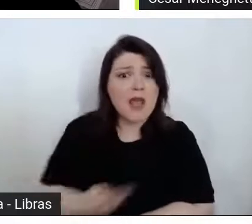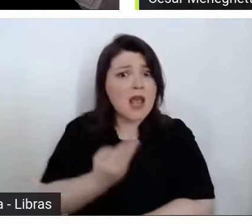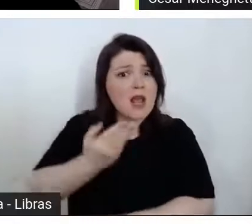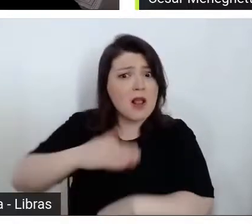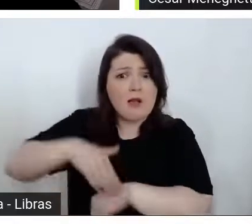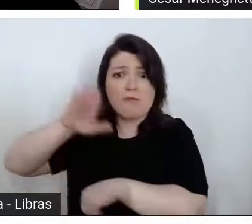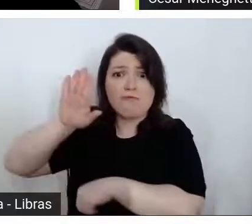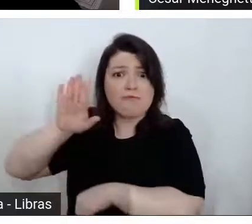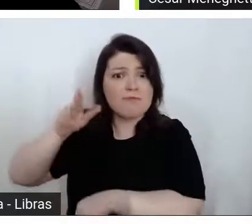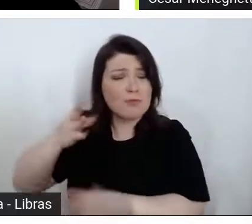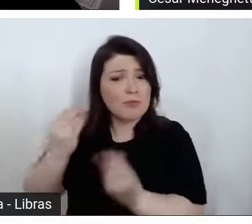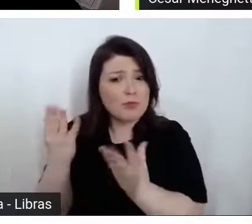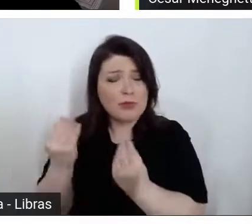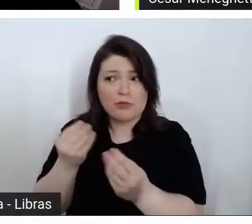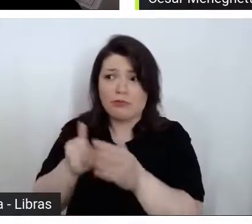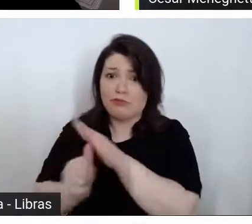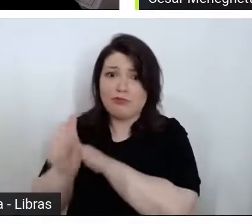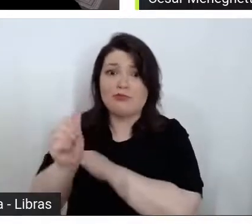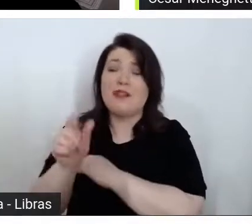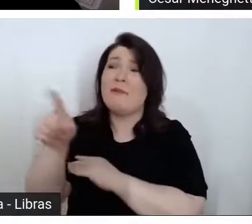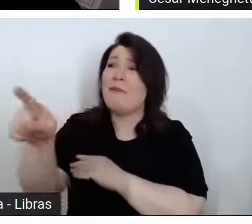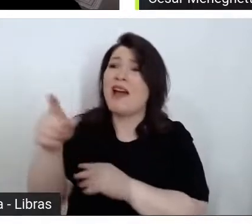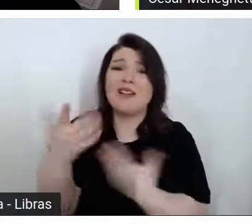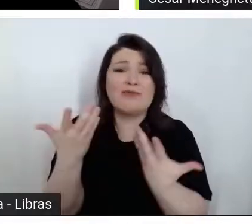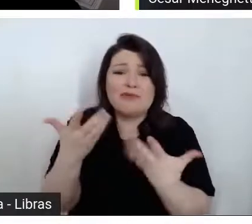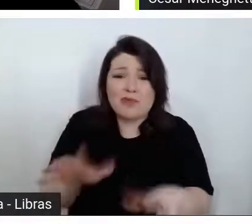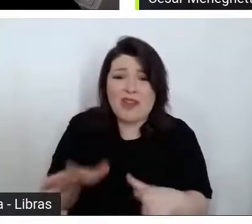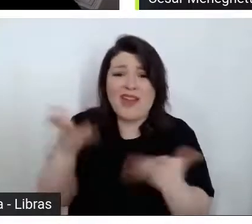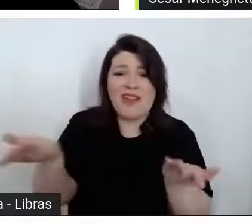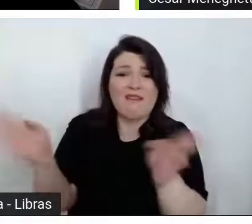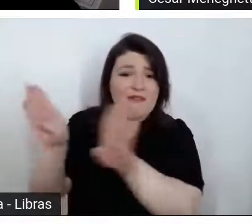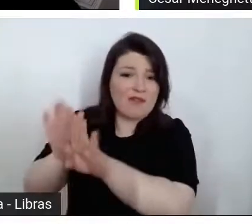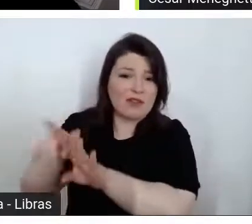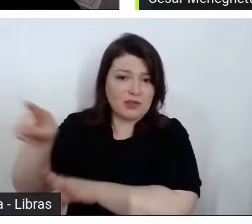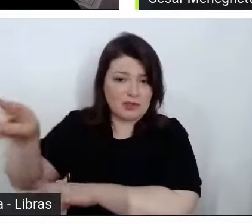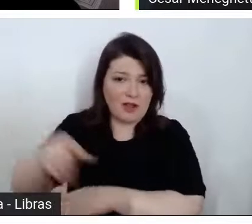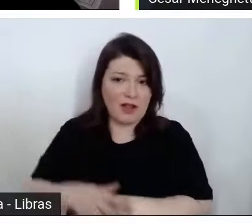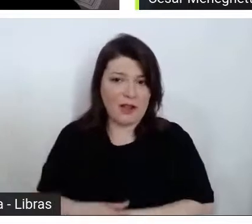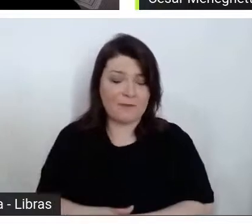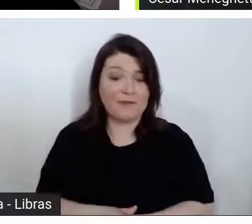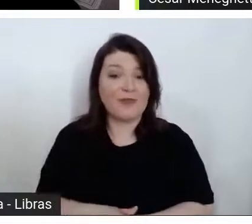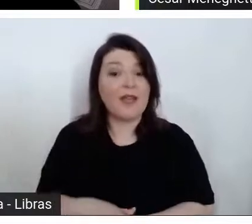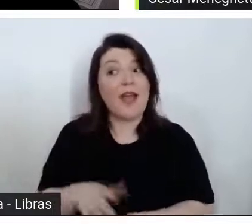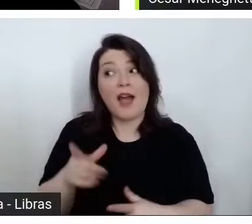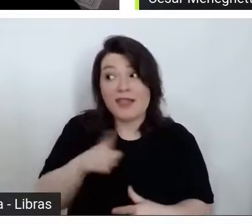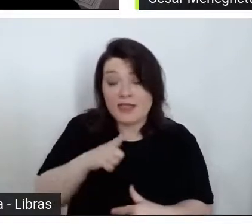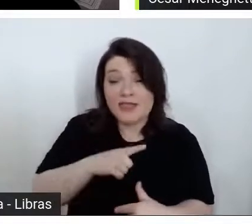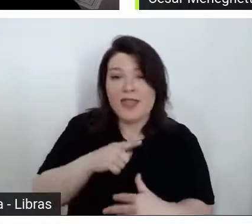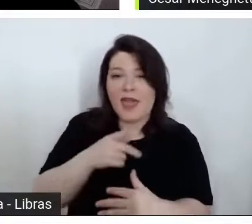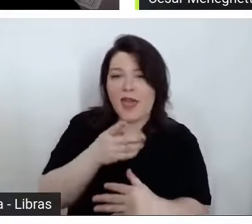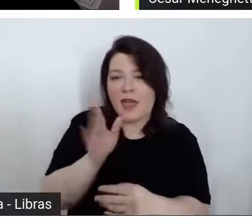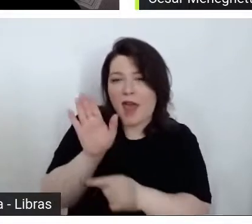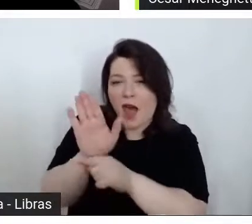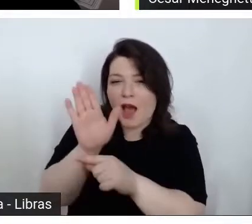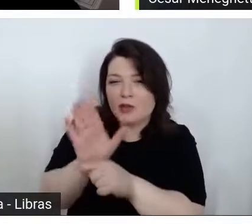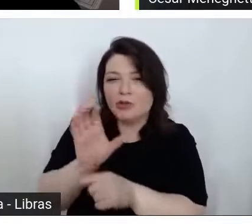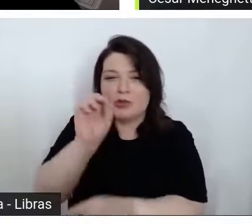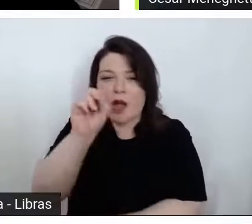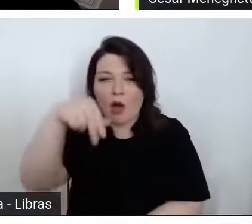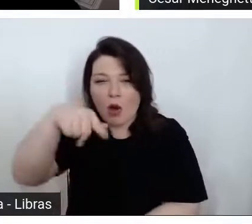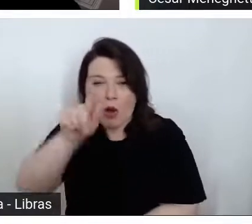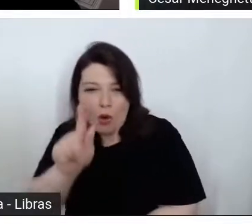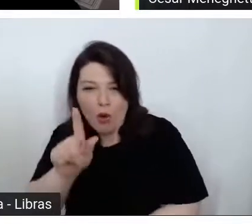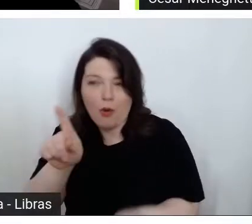conter o deserto com a ajuda de algumas ONGs, dessa cooperação e da